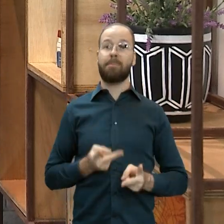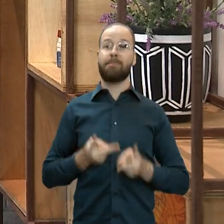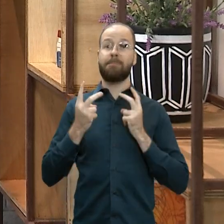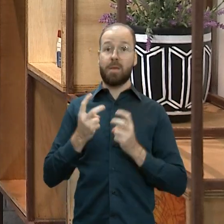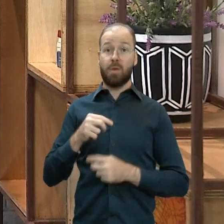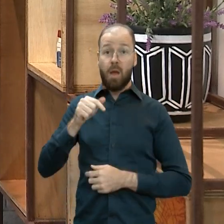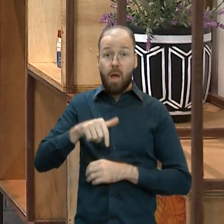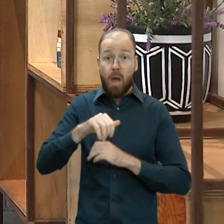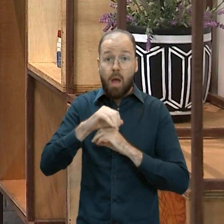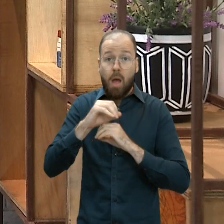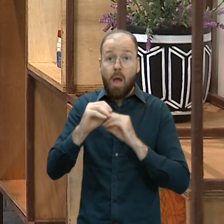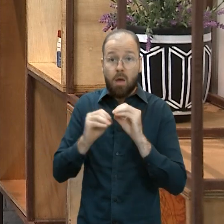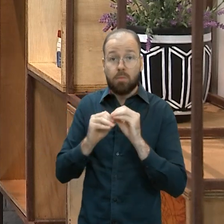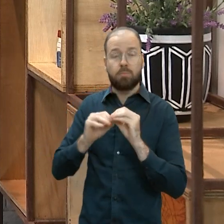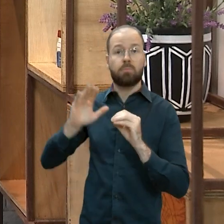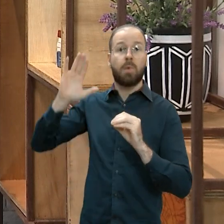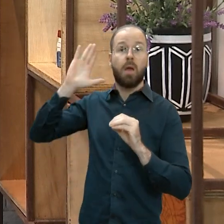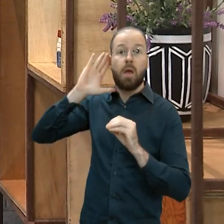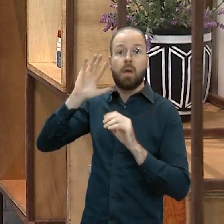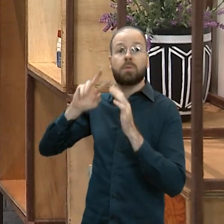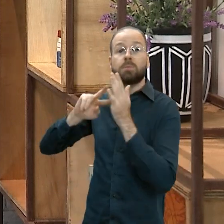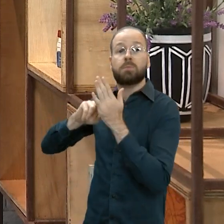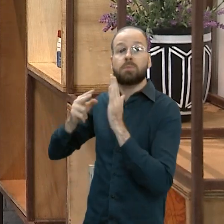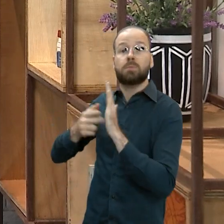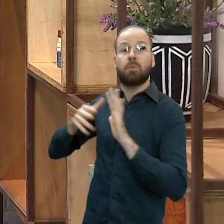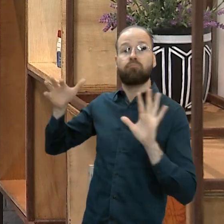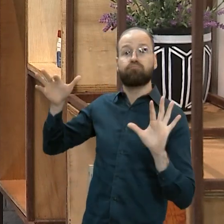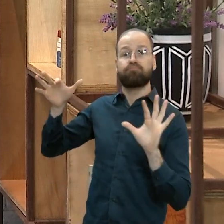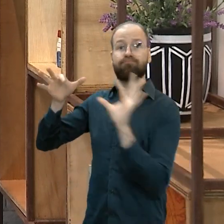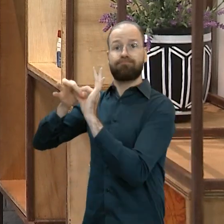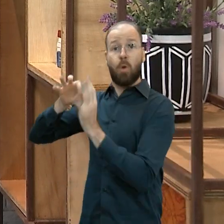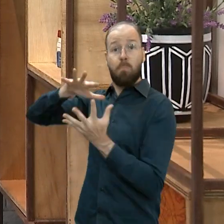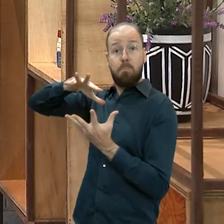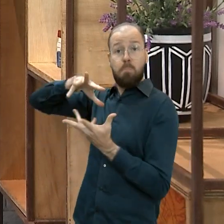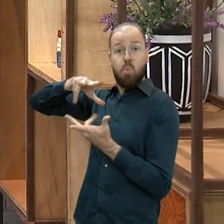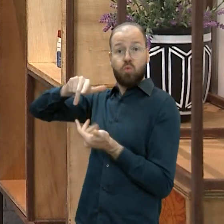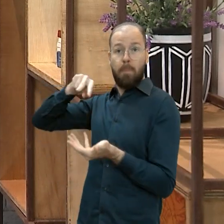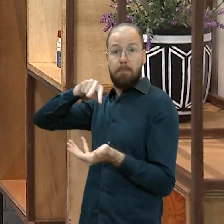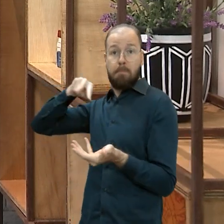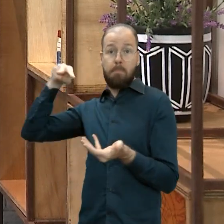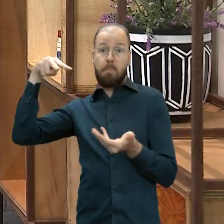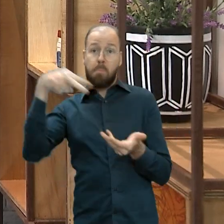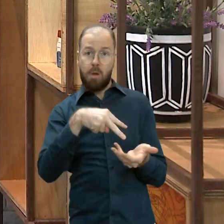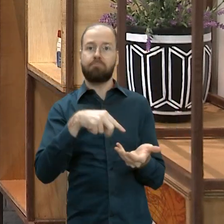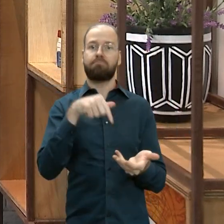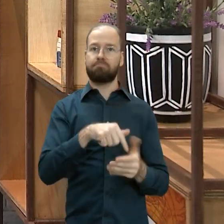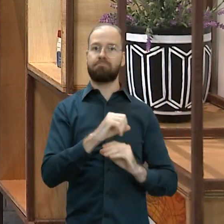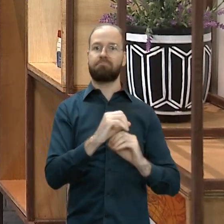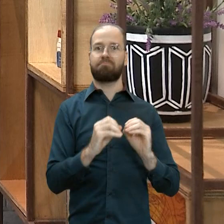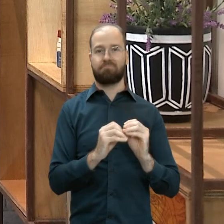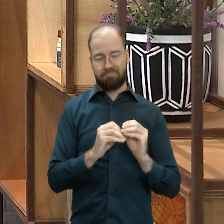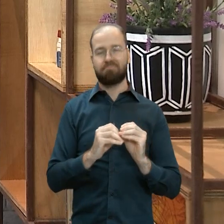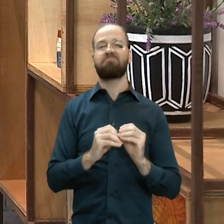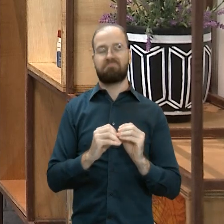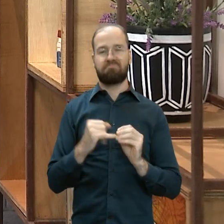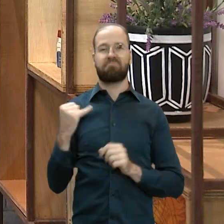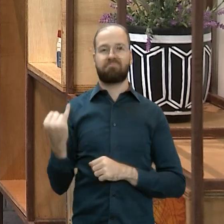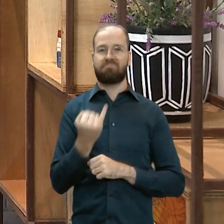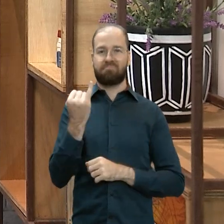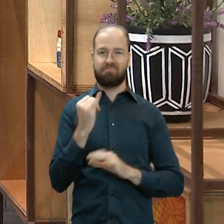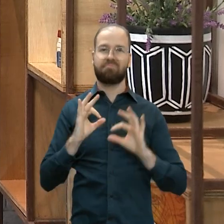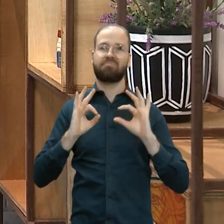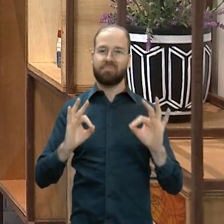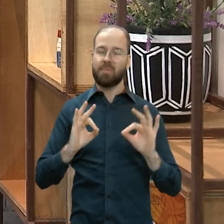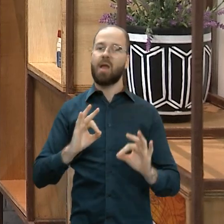da universidade cada vez mais, por meio dessa participação, por meio desse engrandecimento mesmo de toda